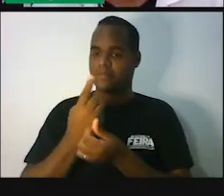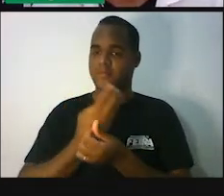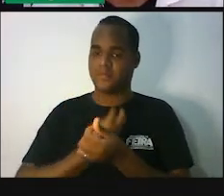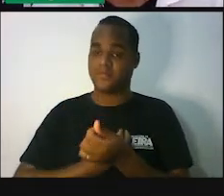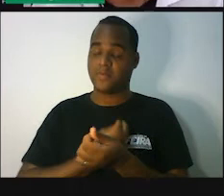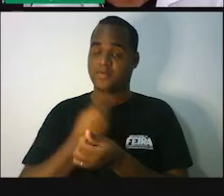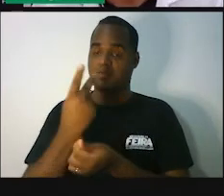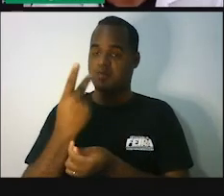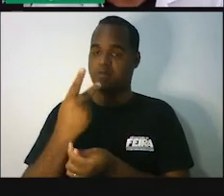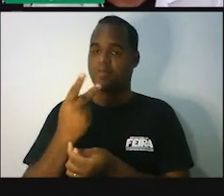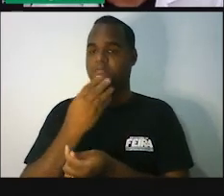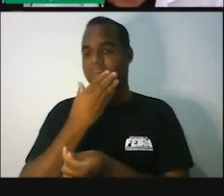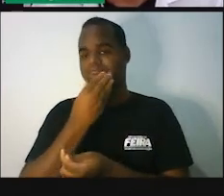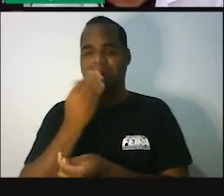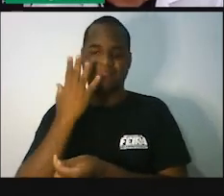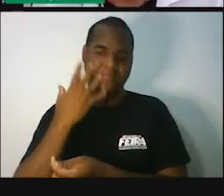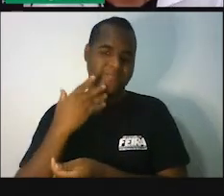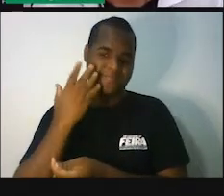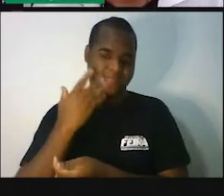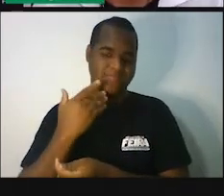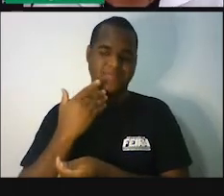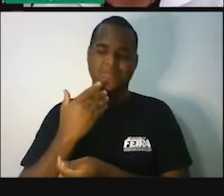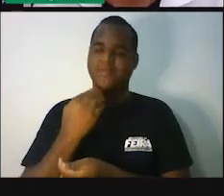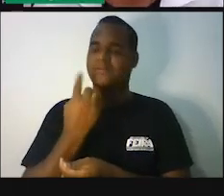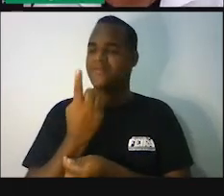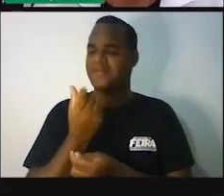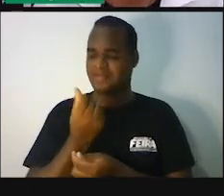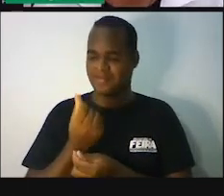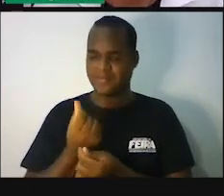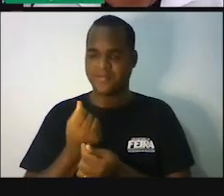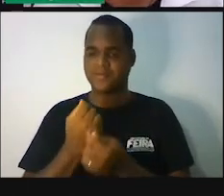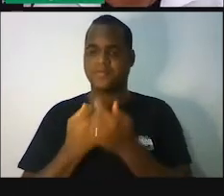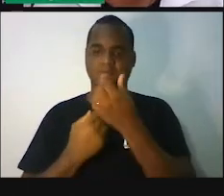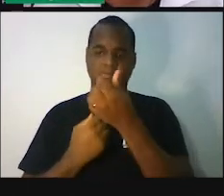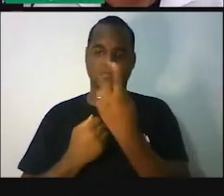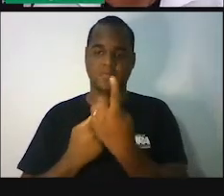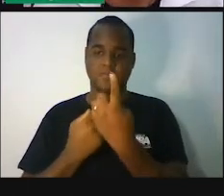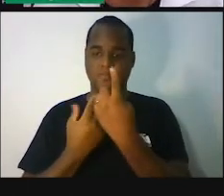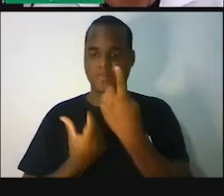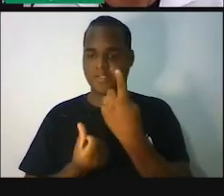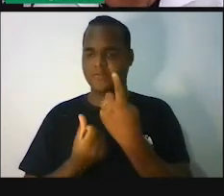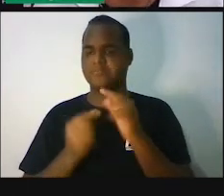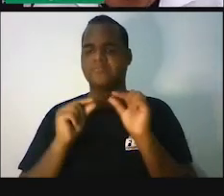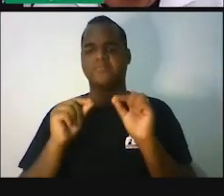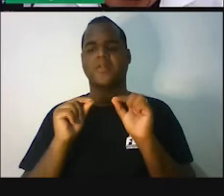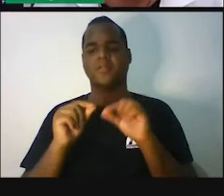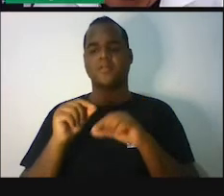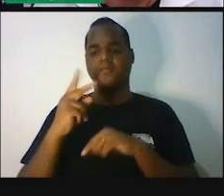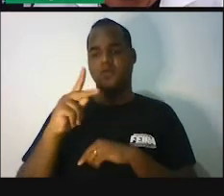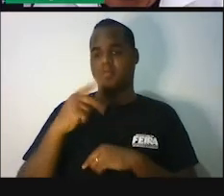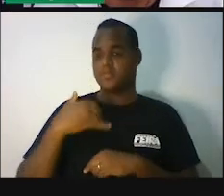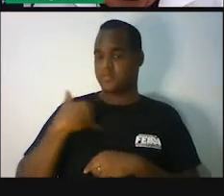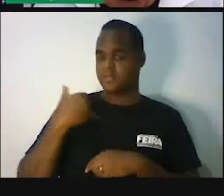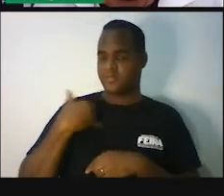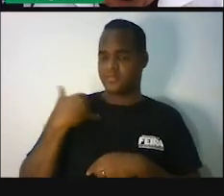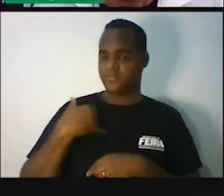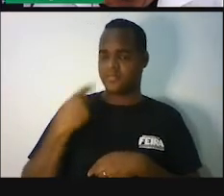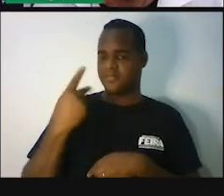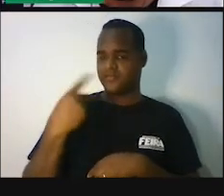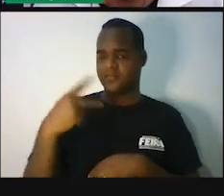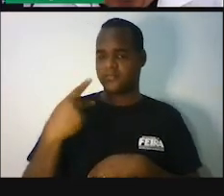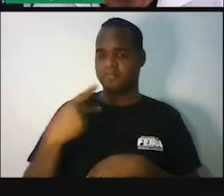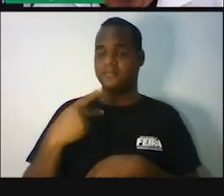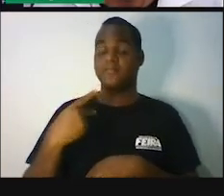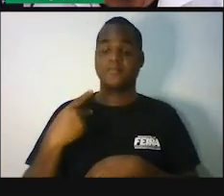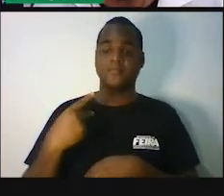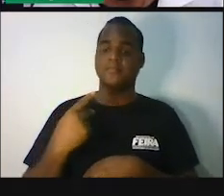vida como menino. Professor, o que significa um sexto de sua vida? Vamos imaginar você, a sua idade. O